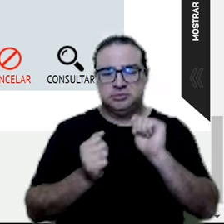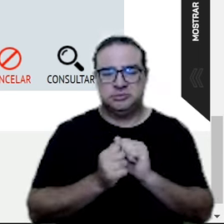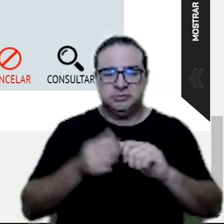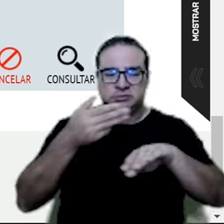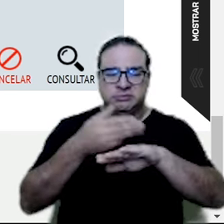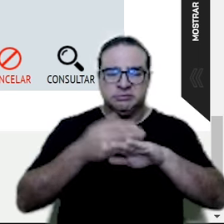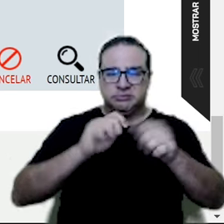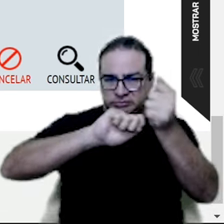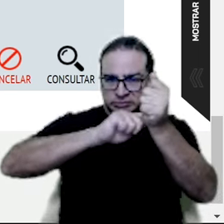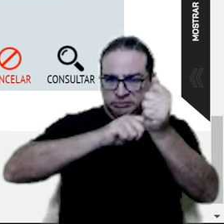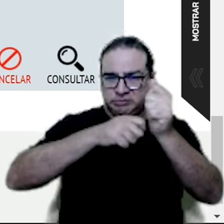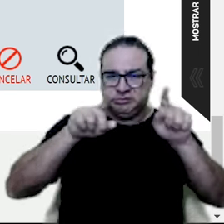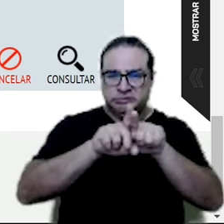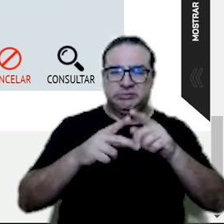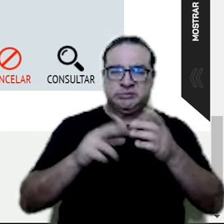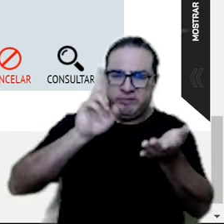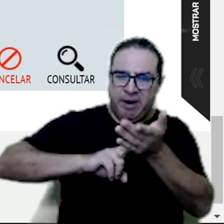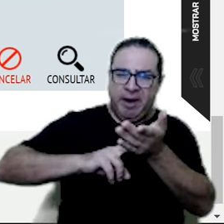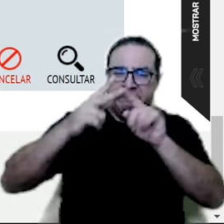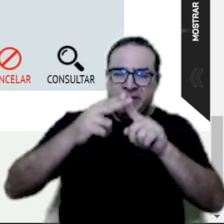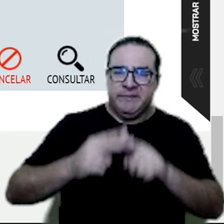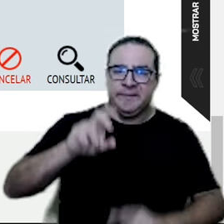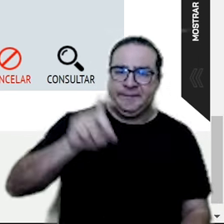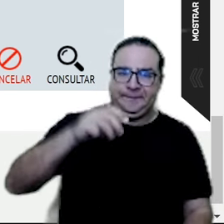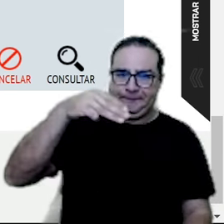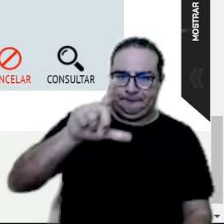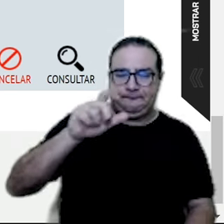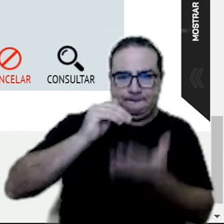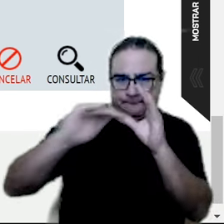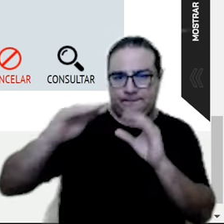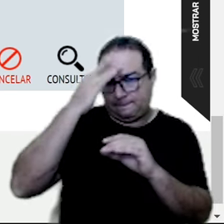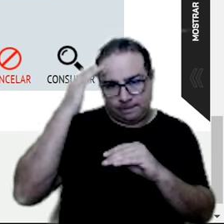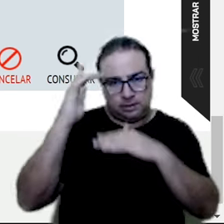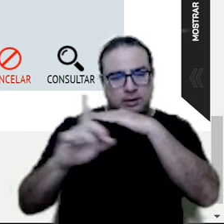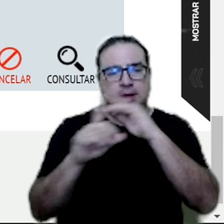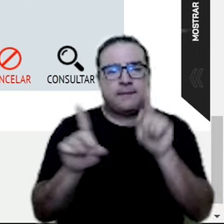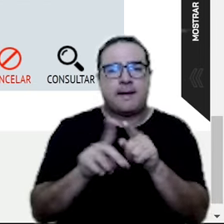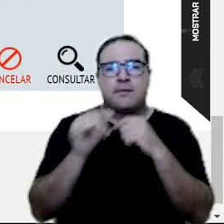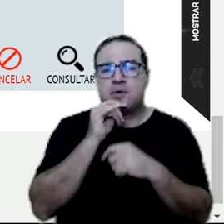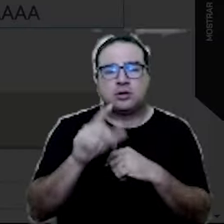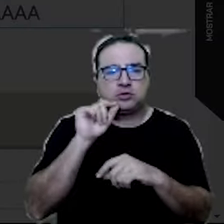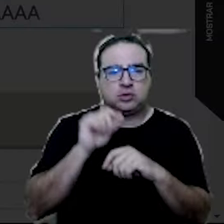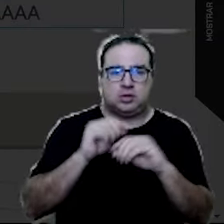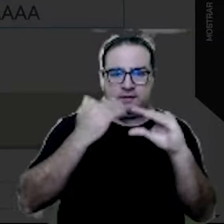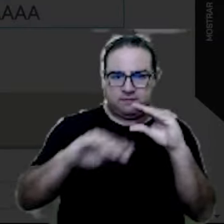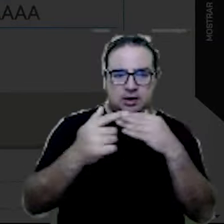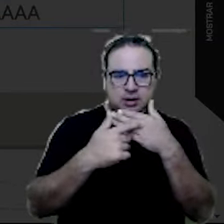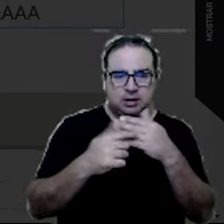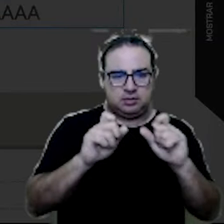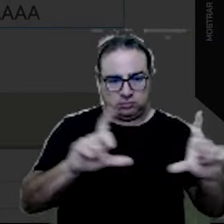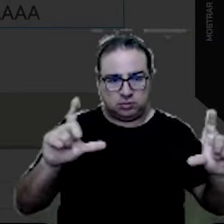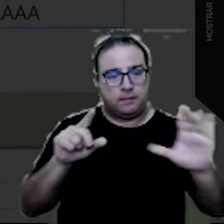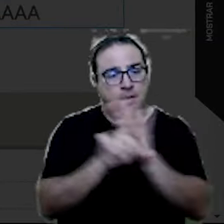aqui a chave de acesso se eu quiser fazer uma carta de correção um XML enviar pro meu cliente então se eu clico aqui no botão enviar ele